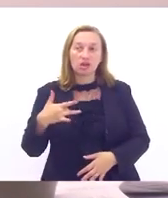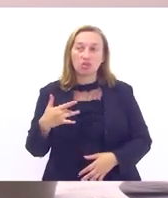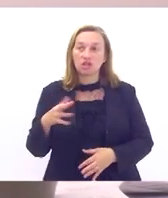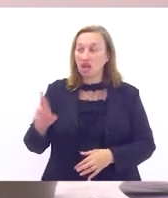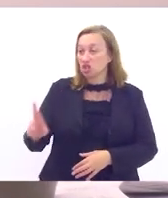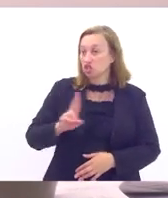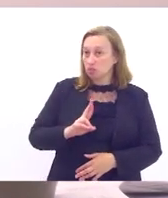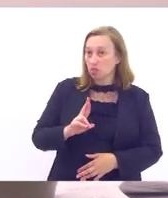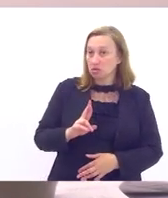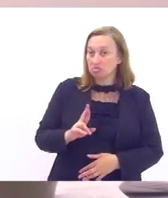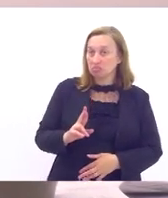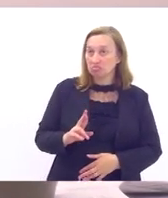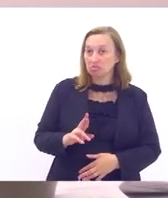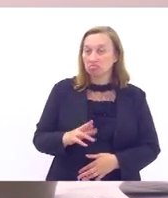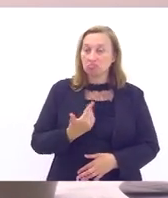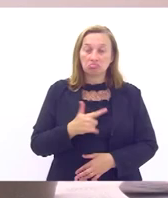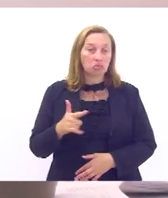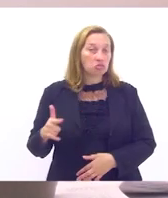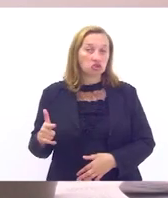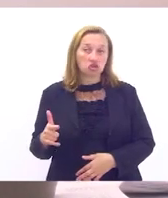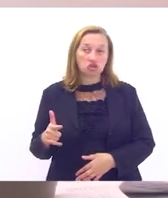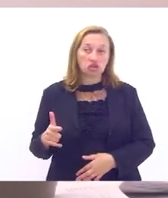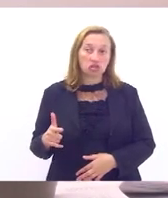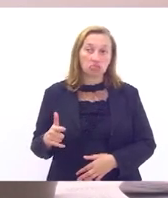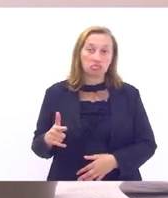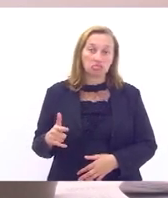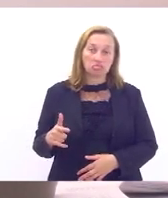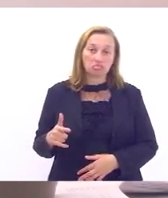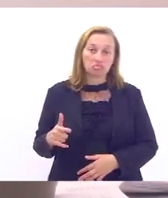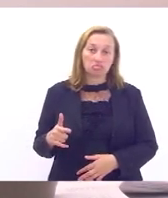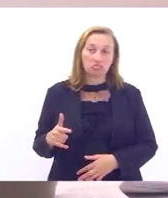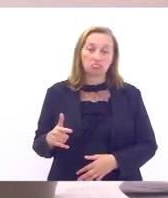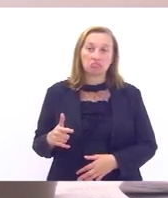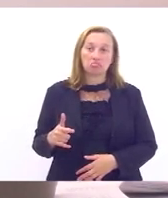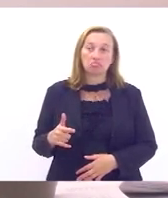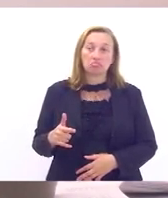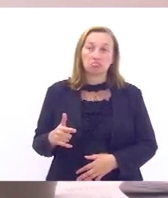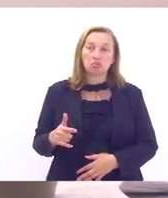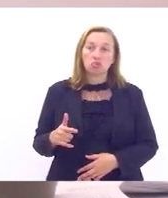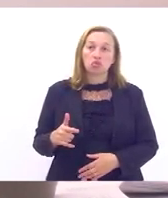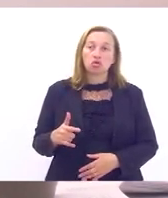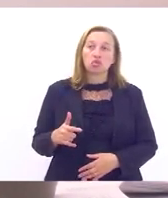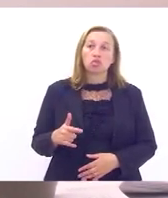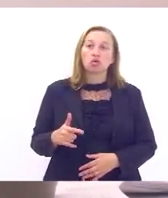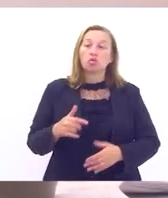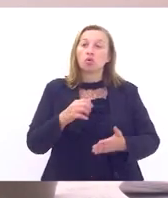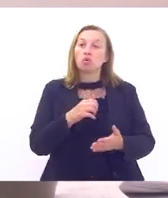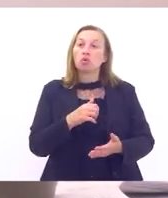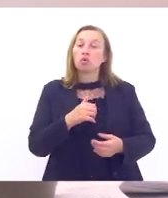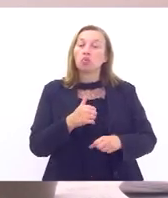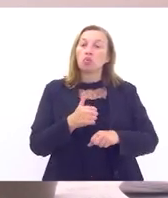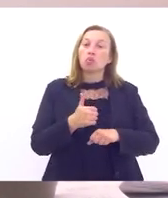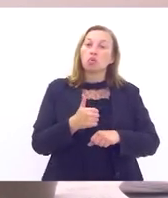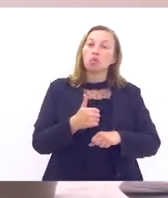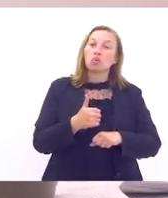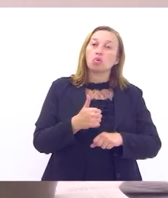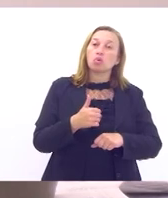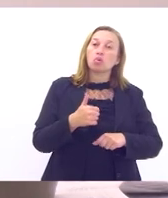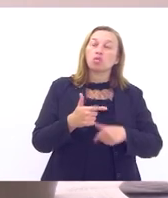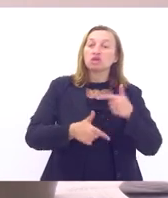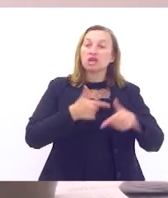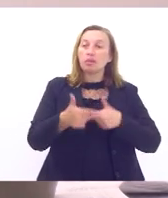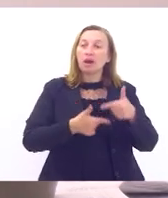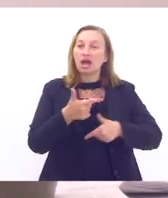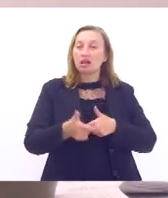tuberculose foi de que não havia na literatura previsão do emprego desse tipo de fisioterapia para atendimento a pacientes